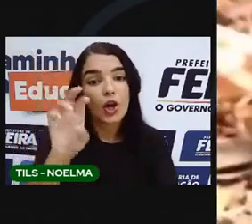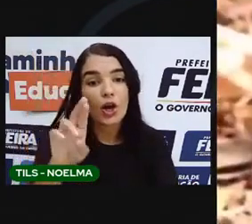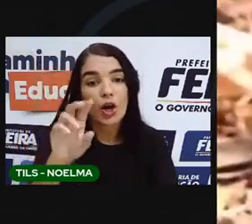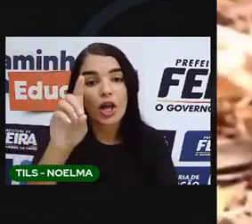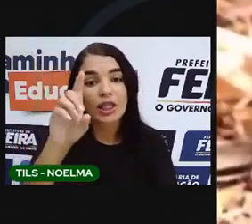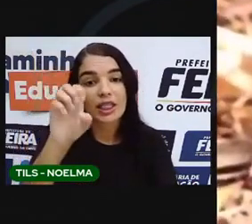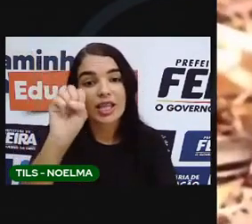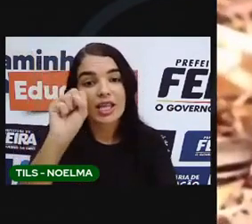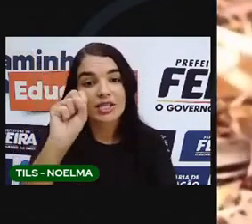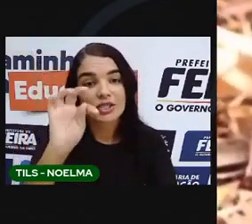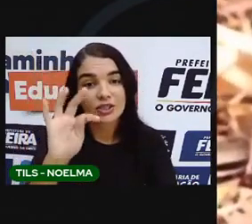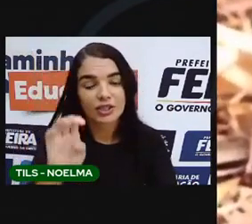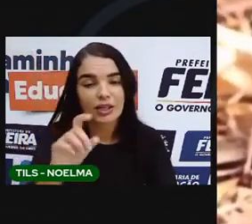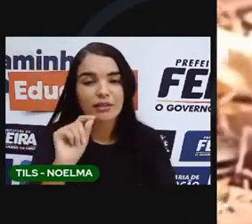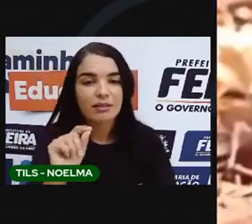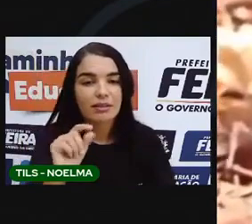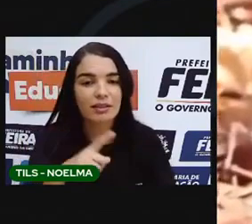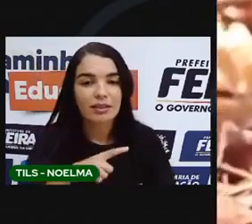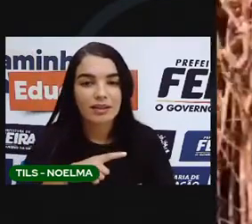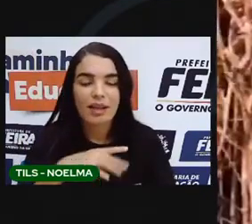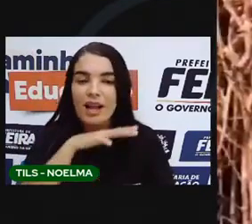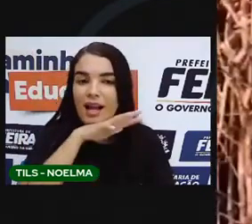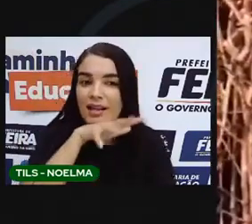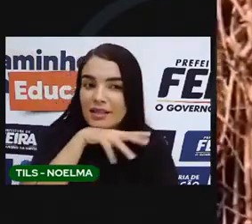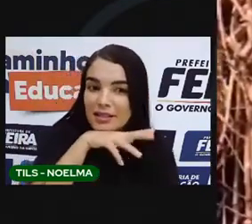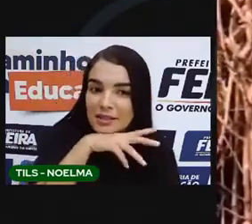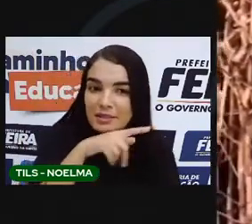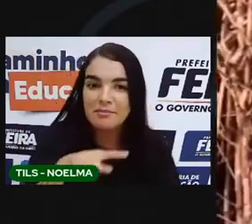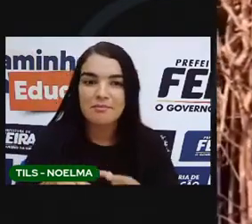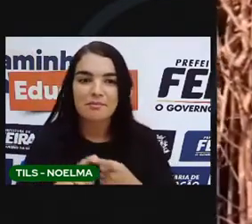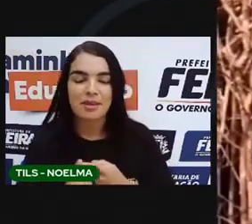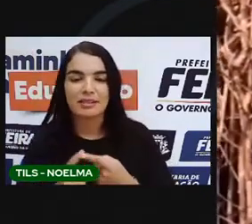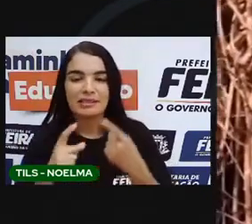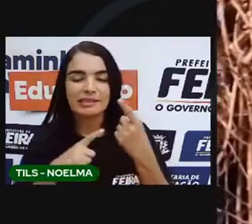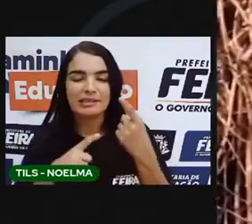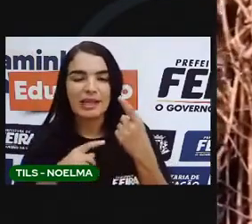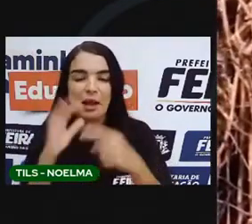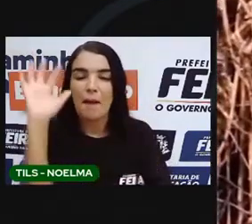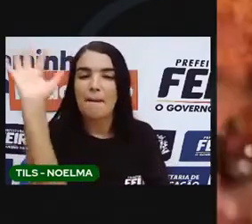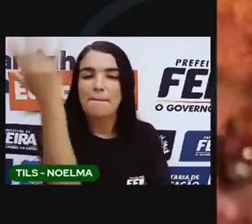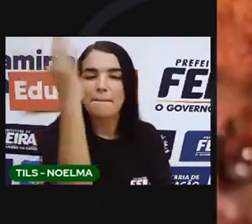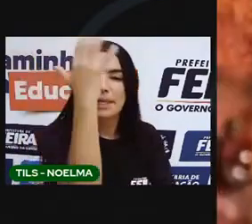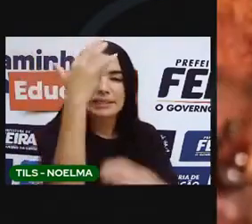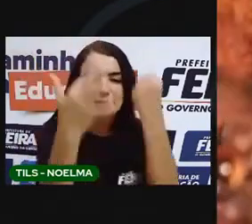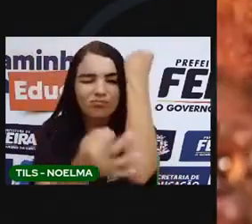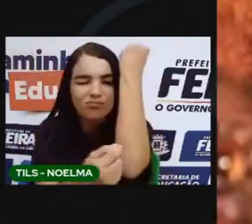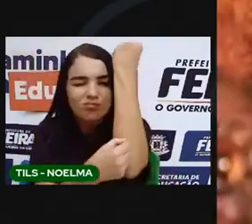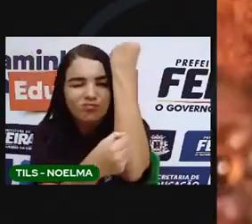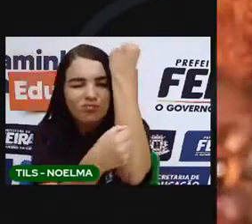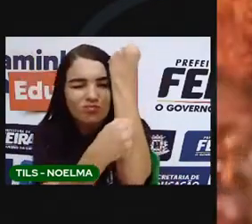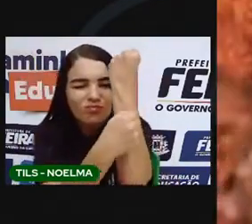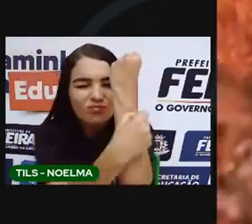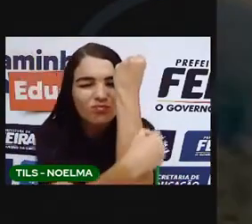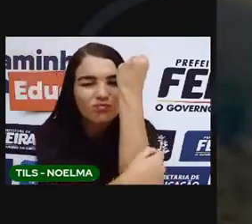bem característica, com plantas suculentas e cheias de espinhos, adaptações ao clima seco da região.